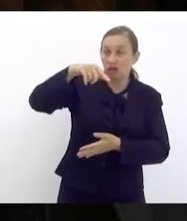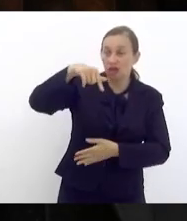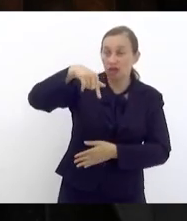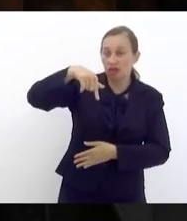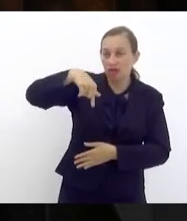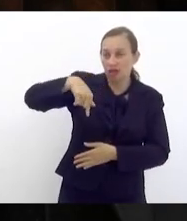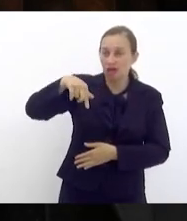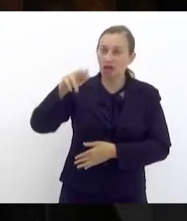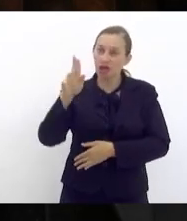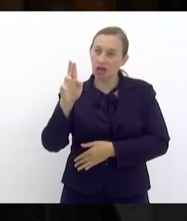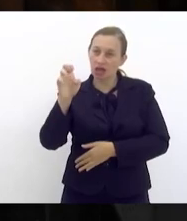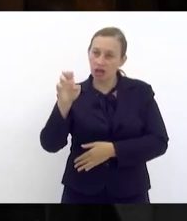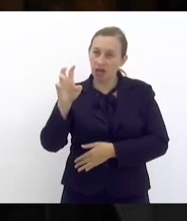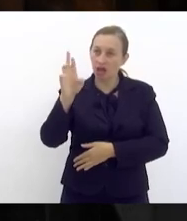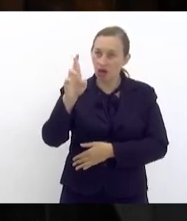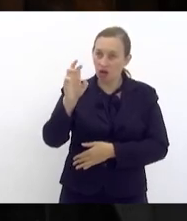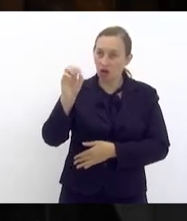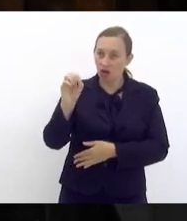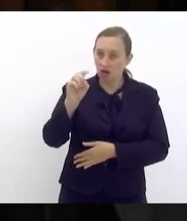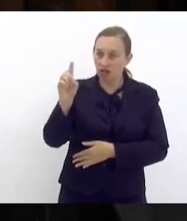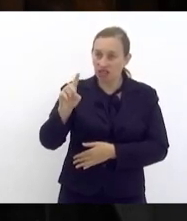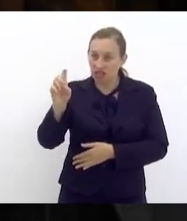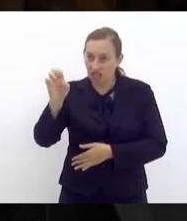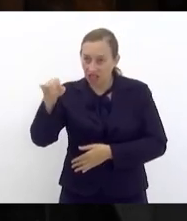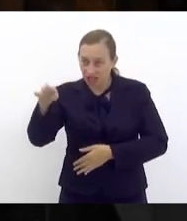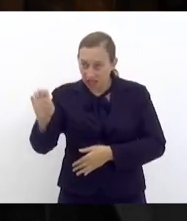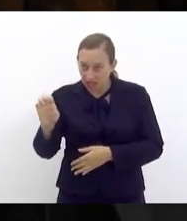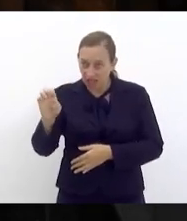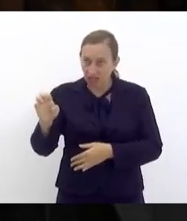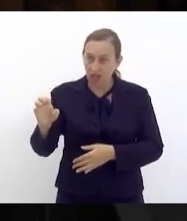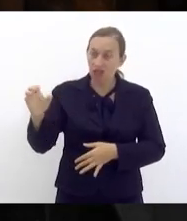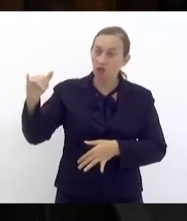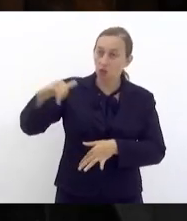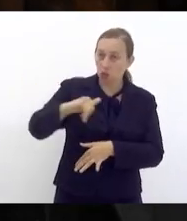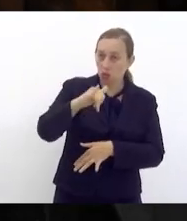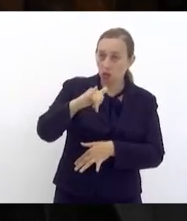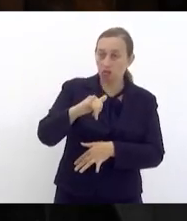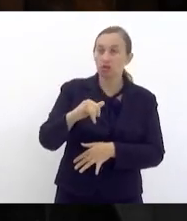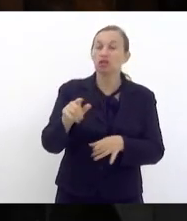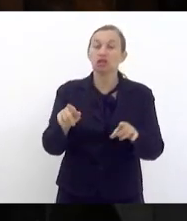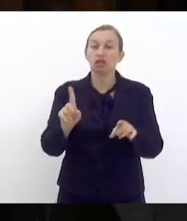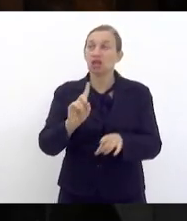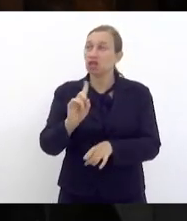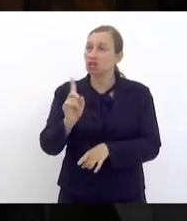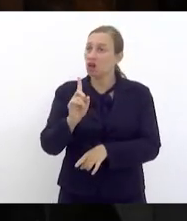de aviação. E não reconheceu como bem essencial a gasolina.